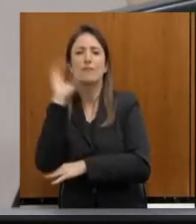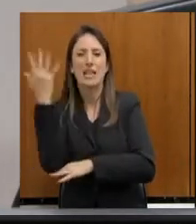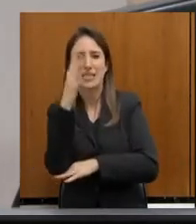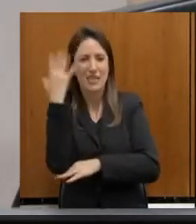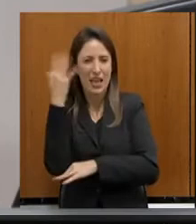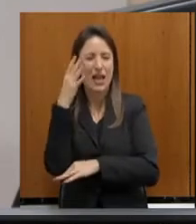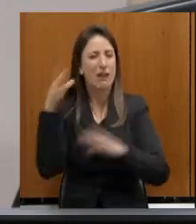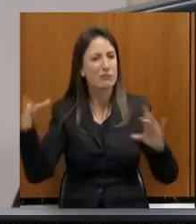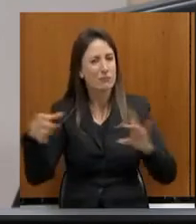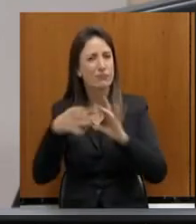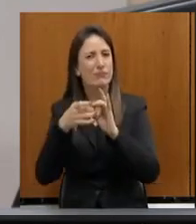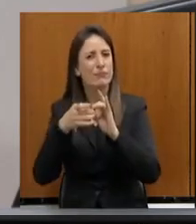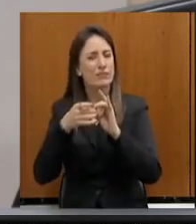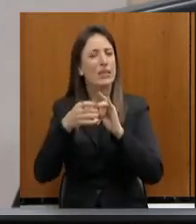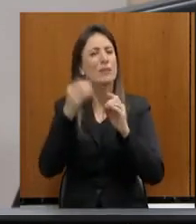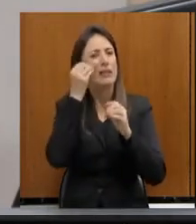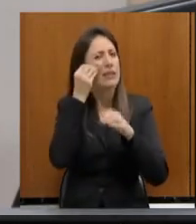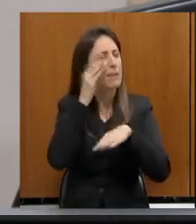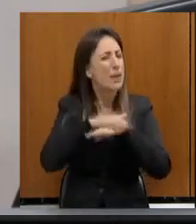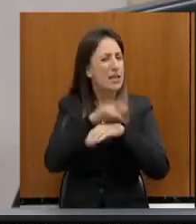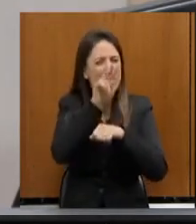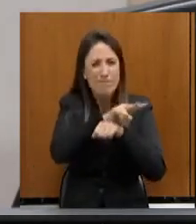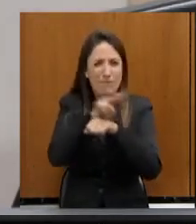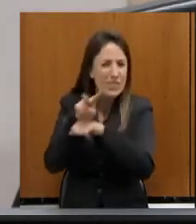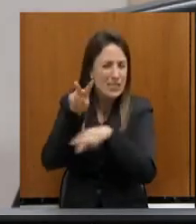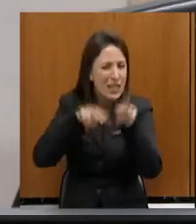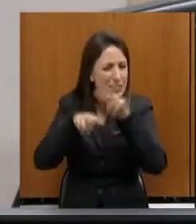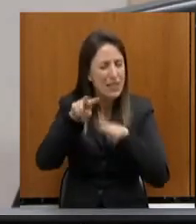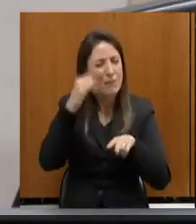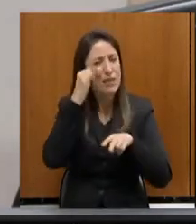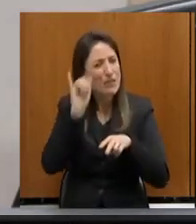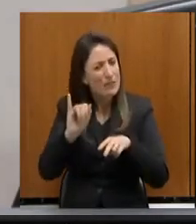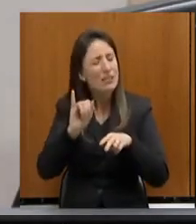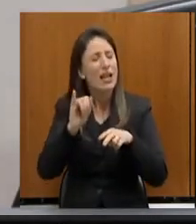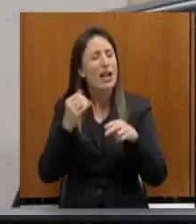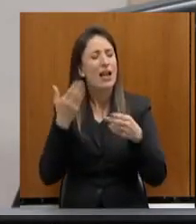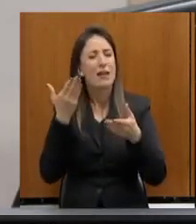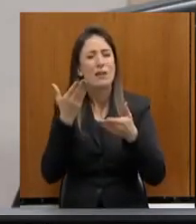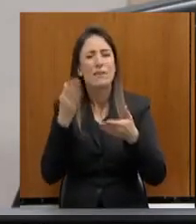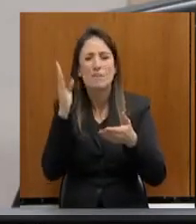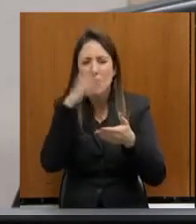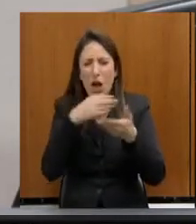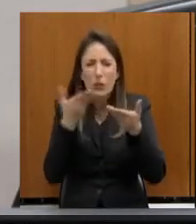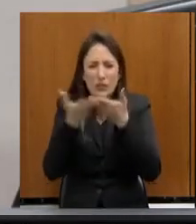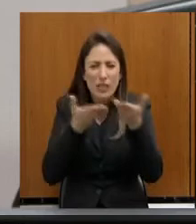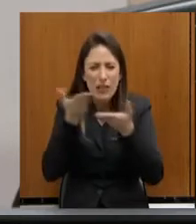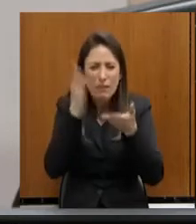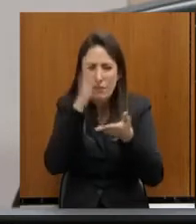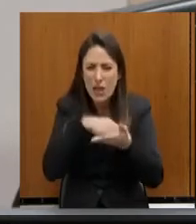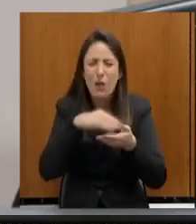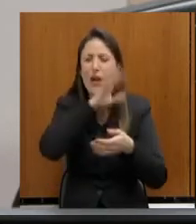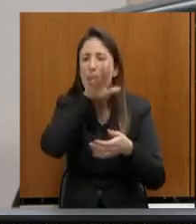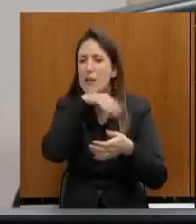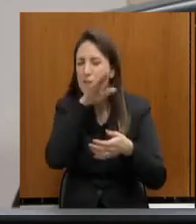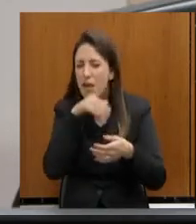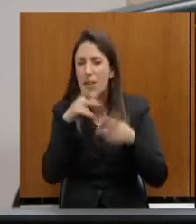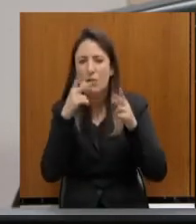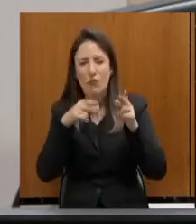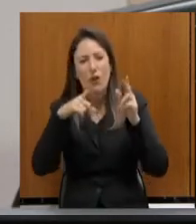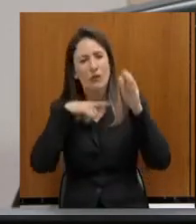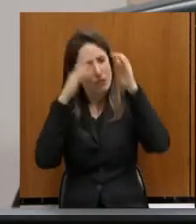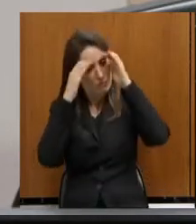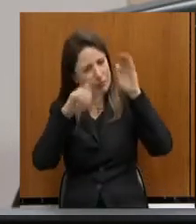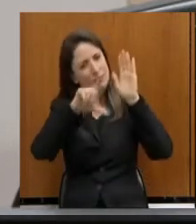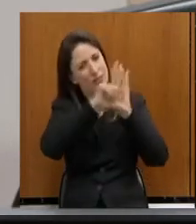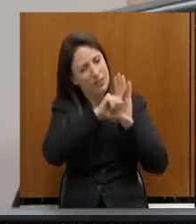a fiscalização e o registro das ocorrências de maus-tratos contra animais conforme definido na lei